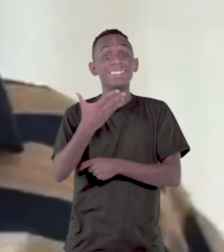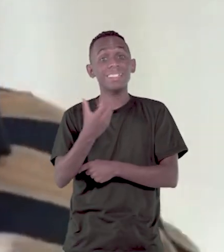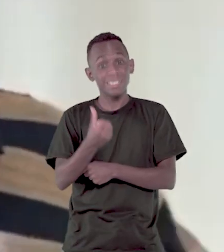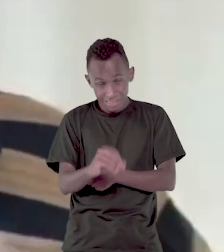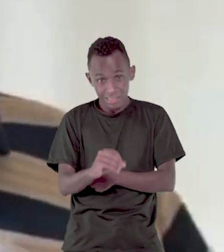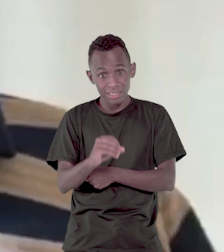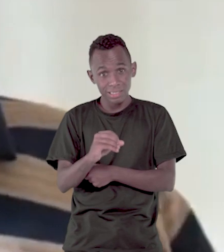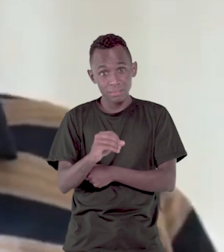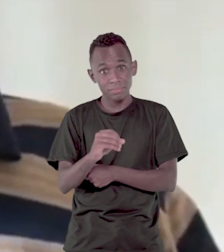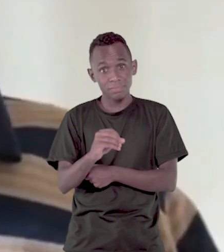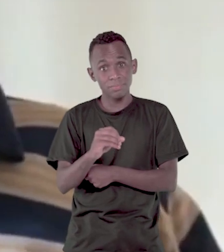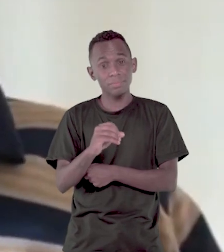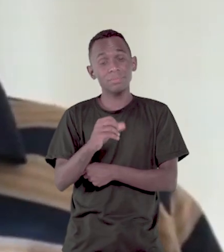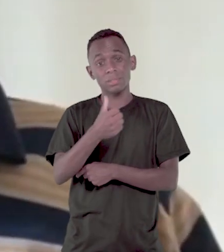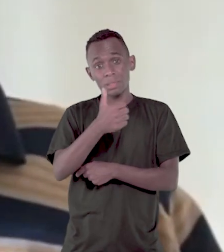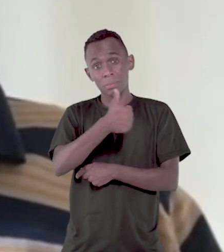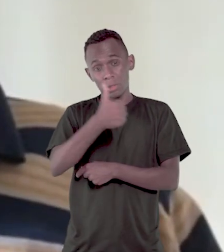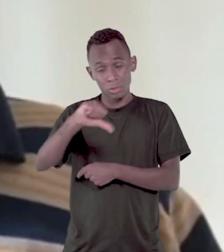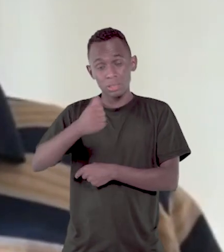depois, na década de 60.